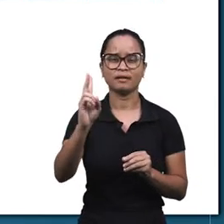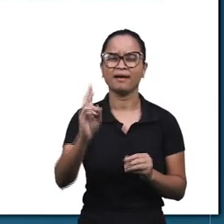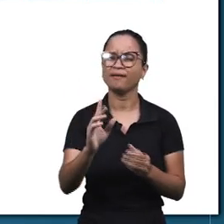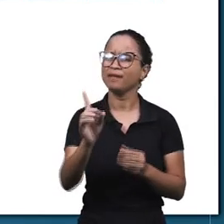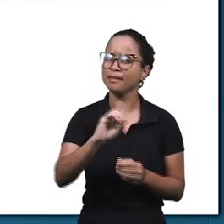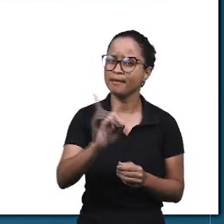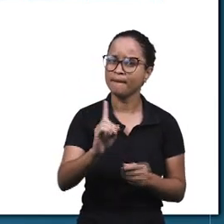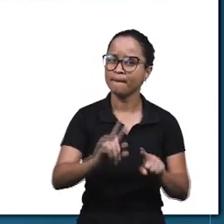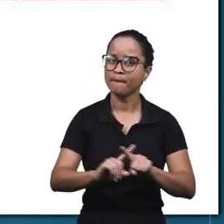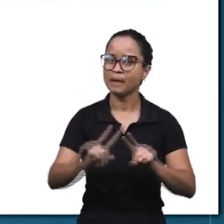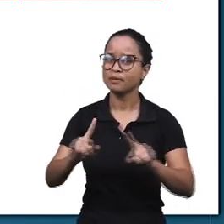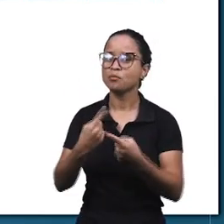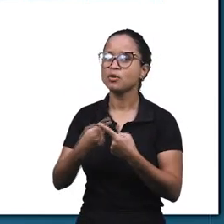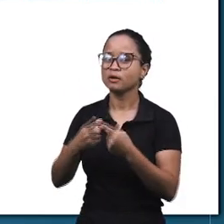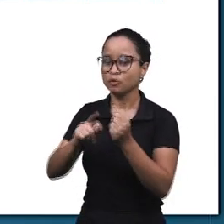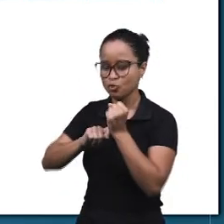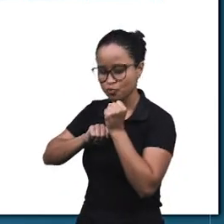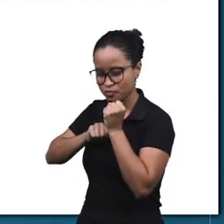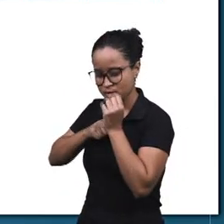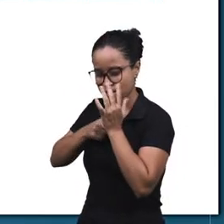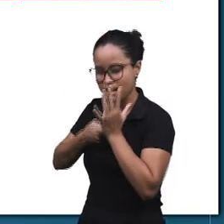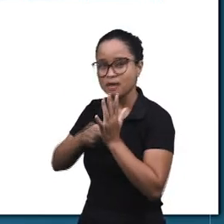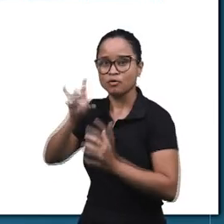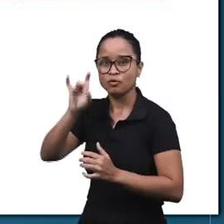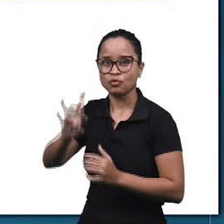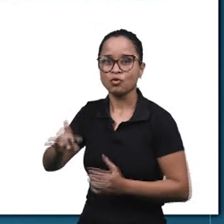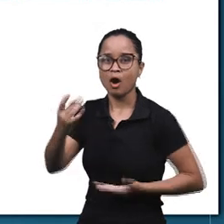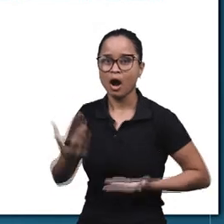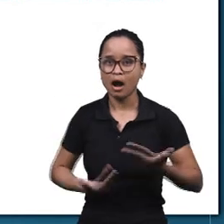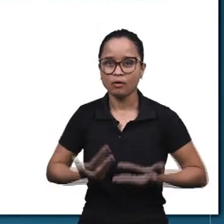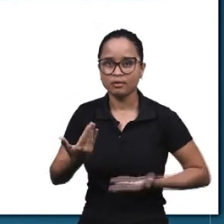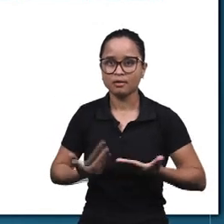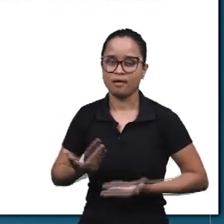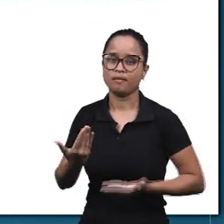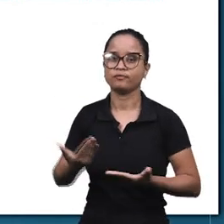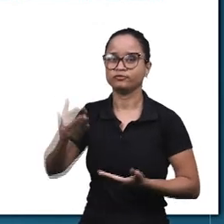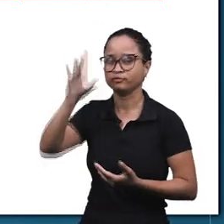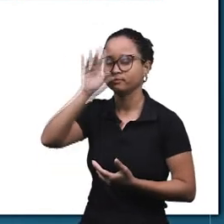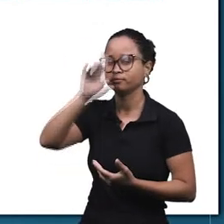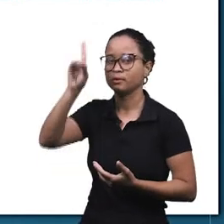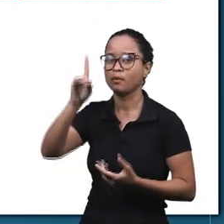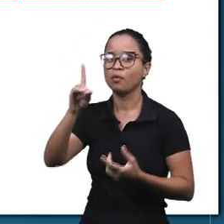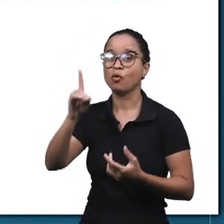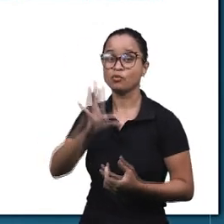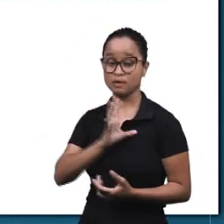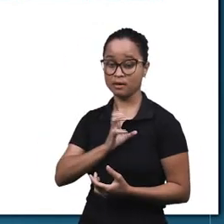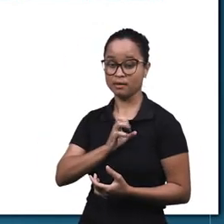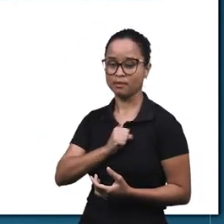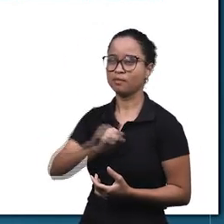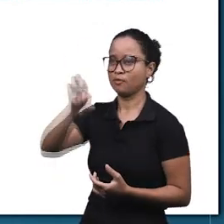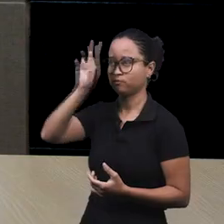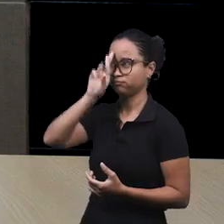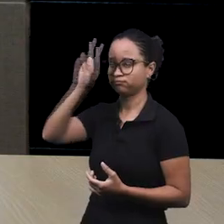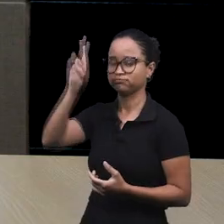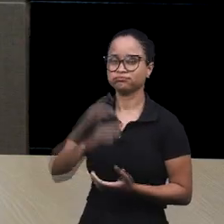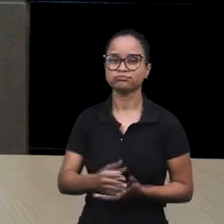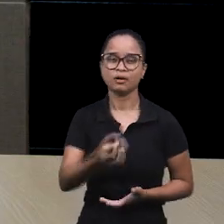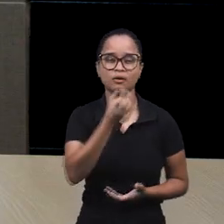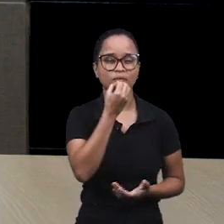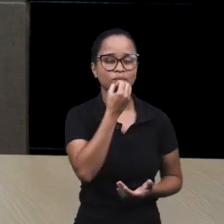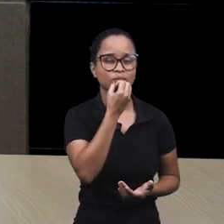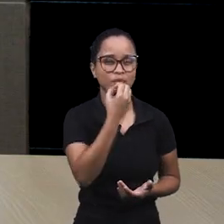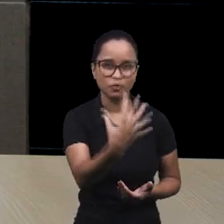Os mistérios só são revelados aos servos, àqueles que amam ao Senhor. Muito